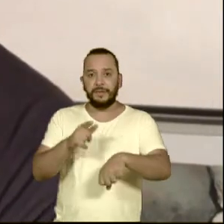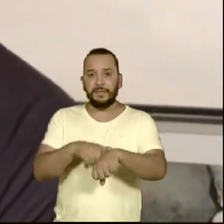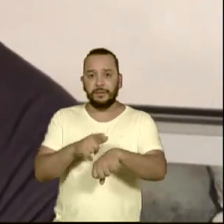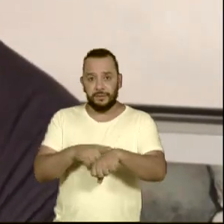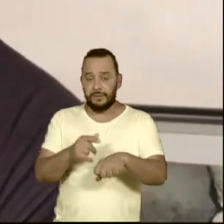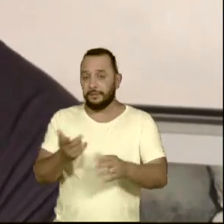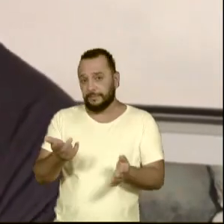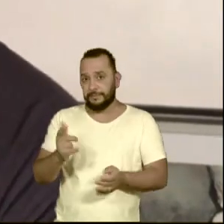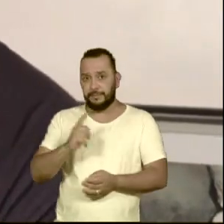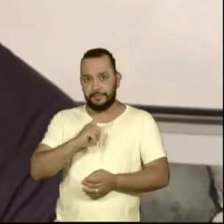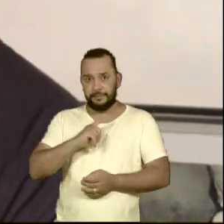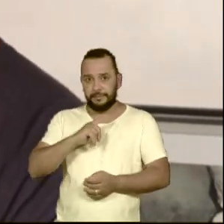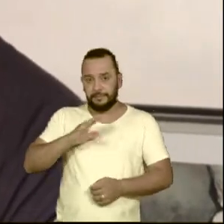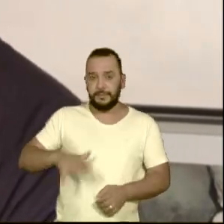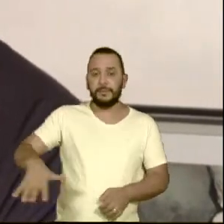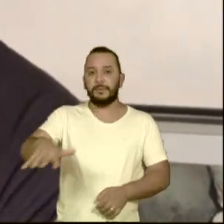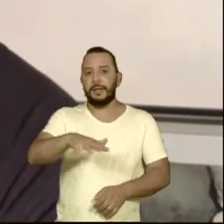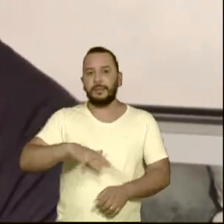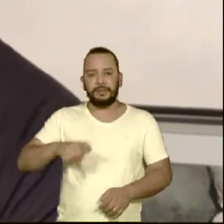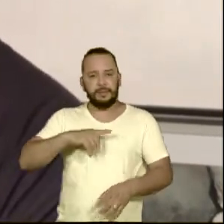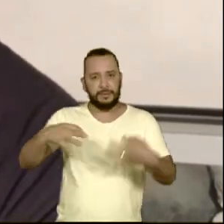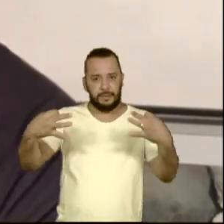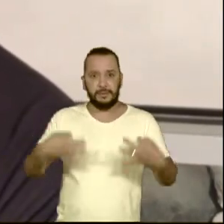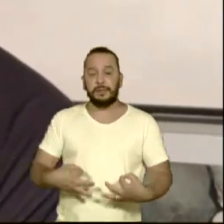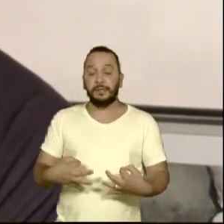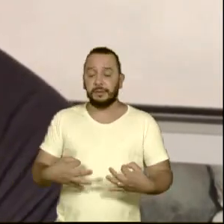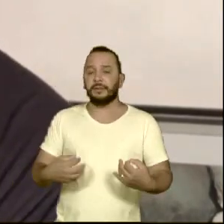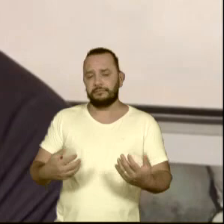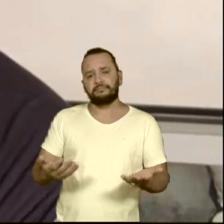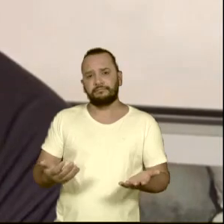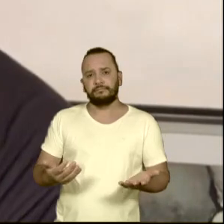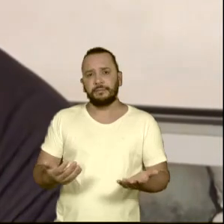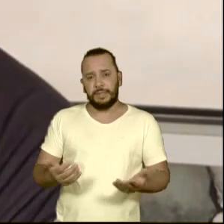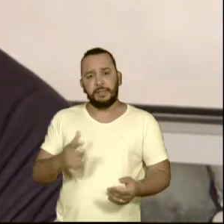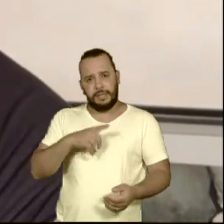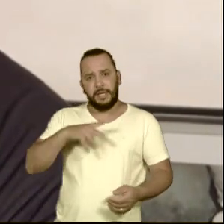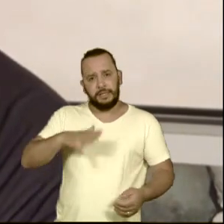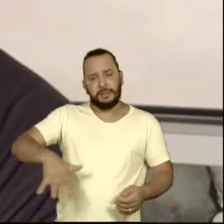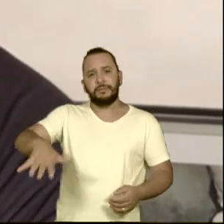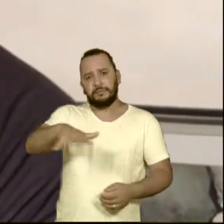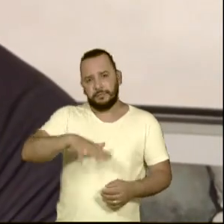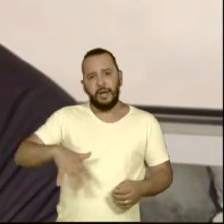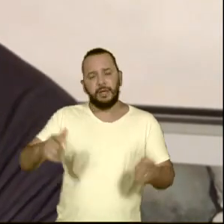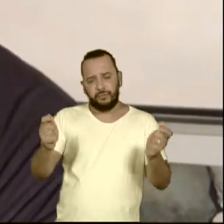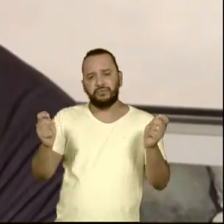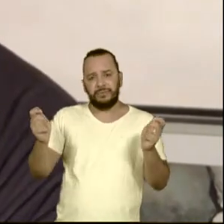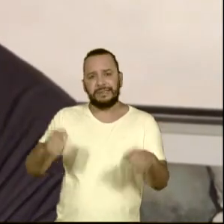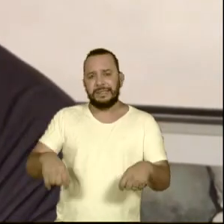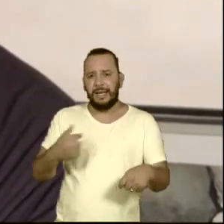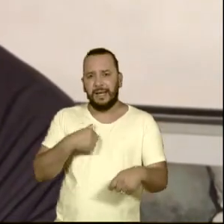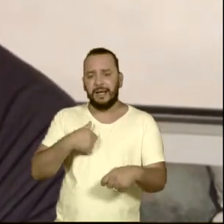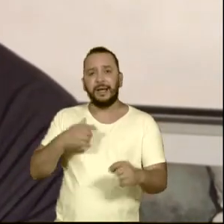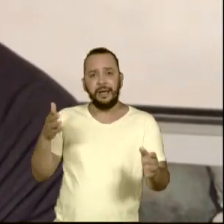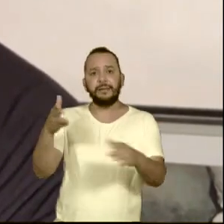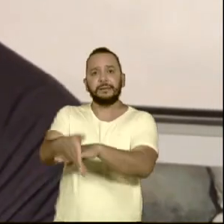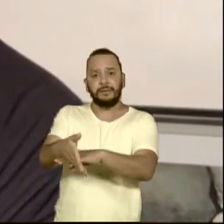debater isso. Espaço, eu tenho certeza absoluta que tem. O espaço,